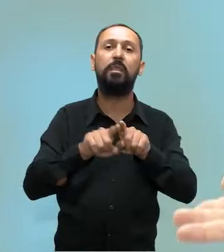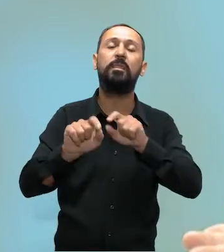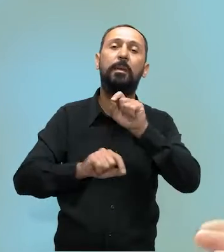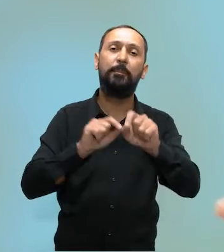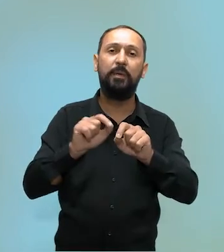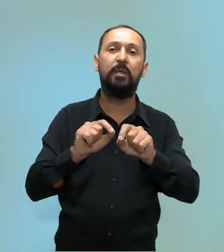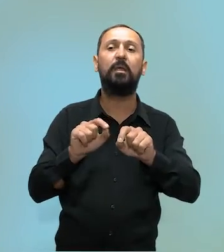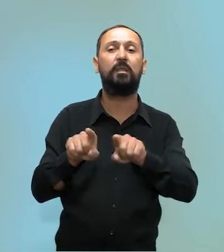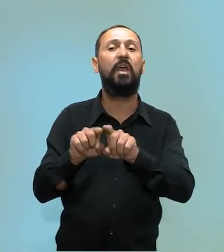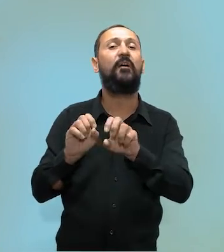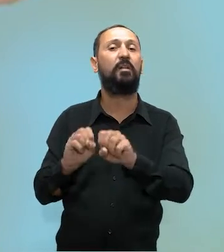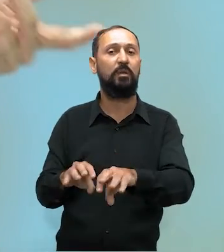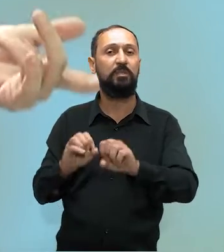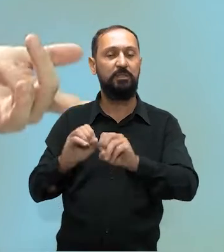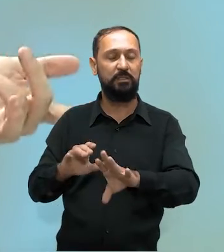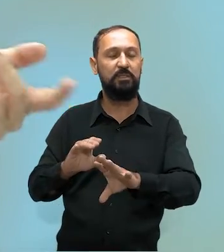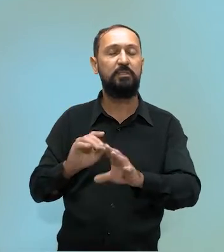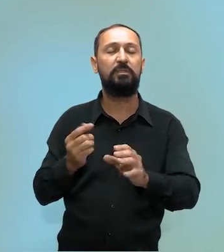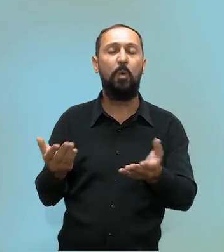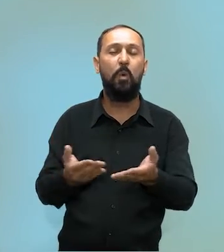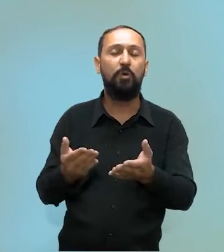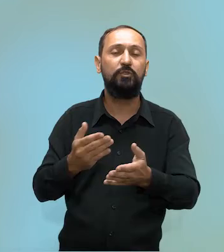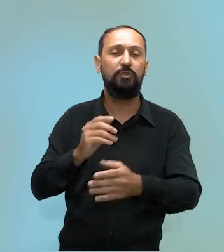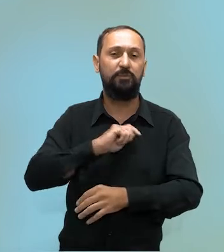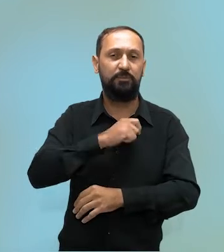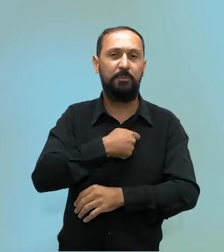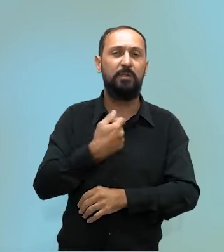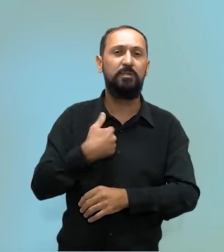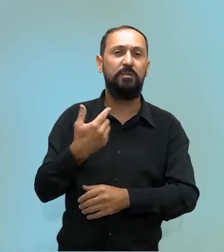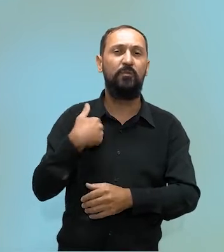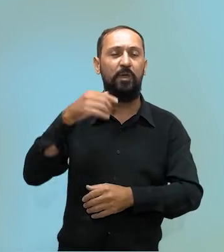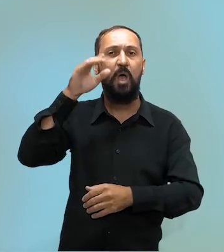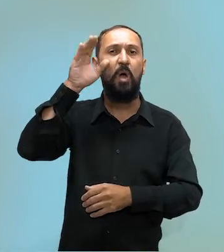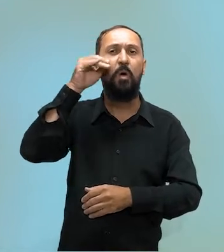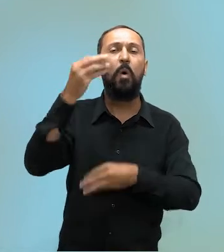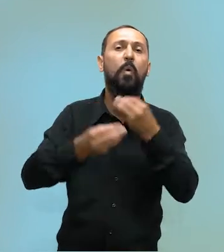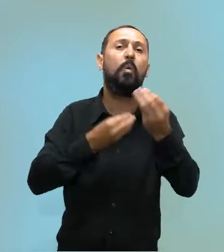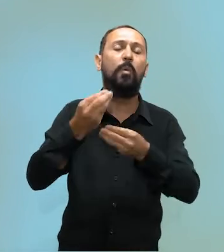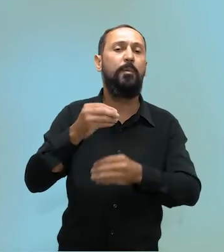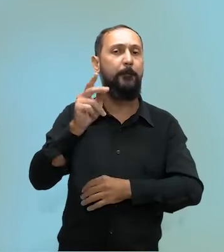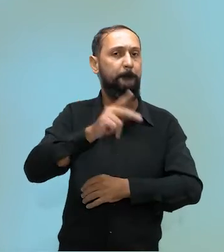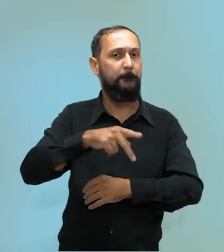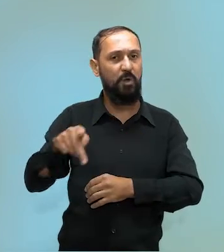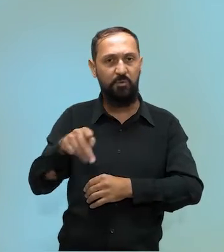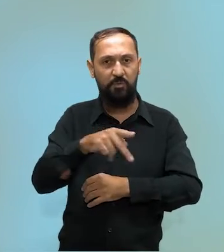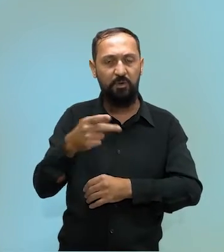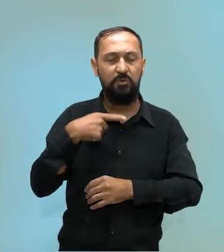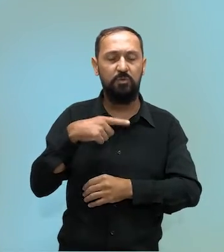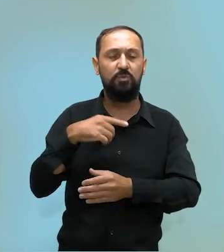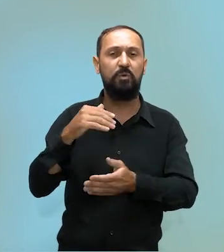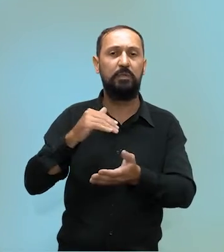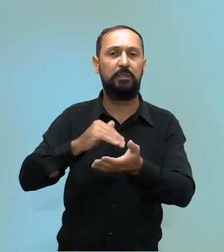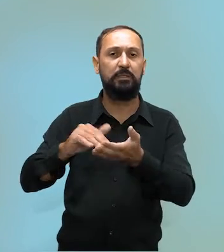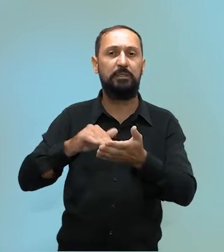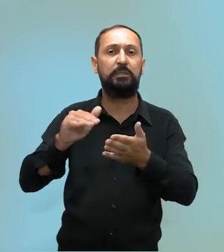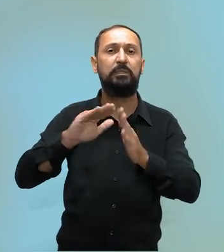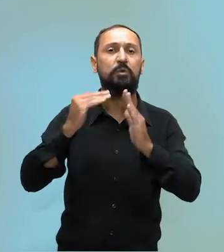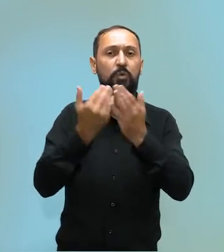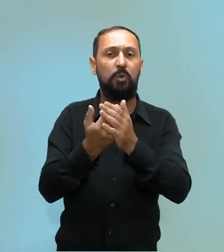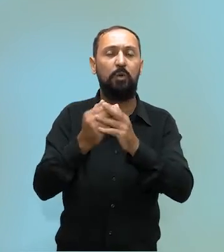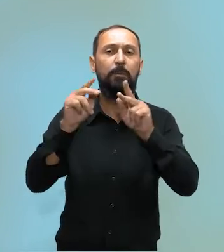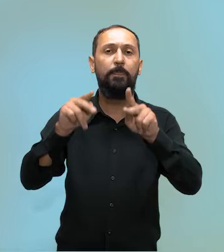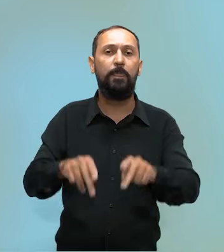cidadania, a cidadania e a educação fiscal, colocando ela em prática. Mas antes, eu fiquei curioso para saber como que os professores dessa rede pública